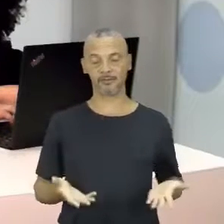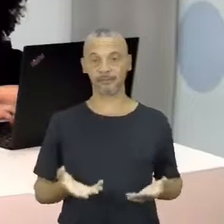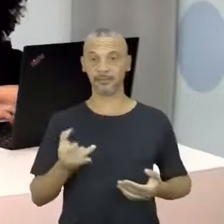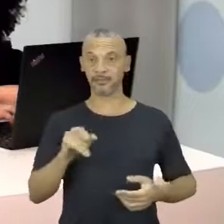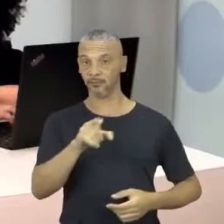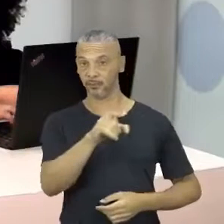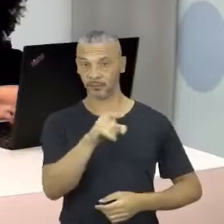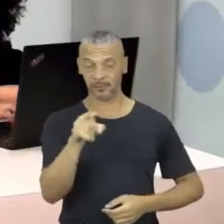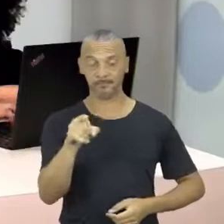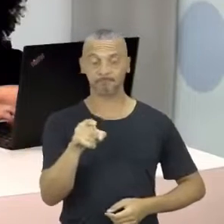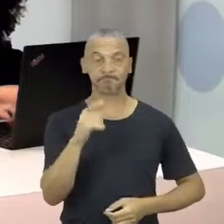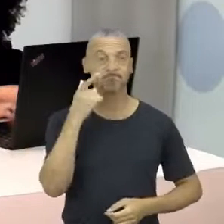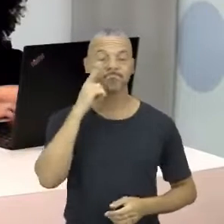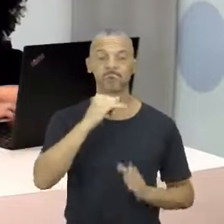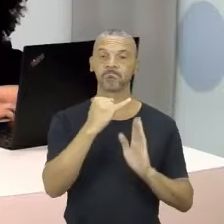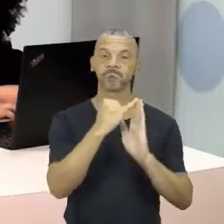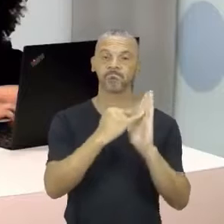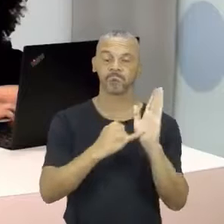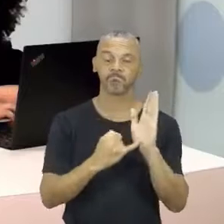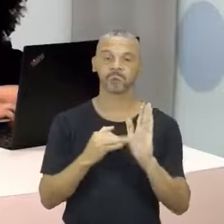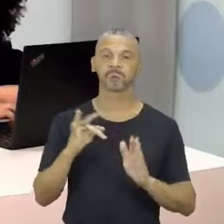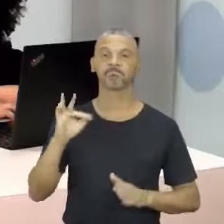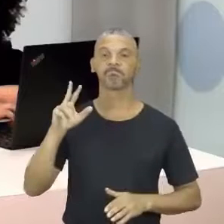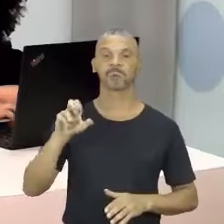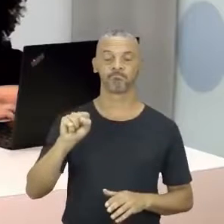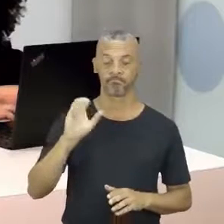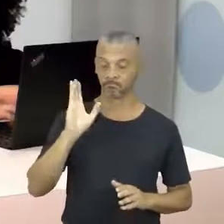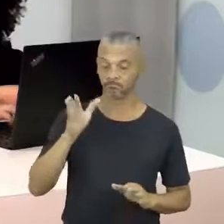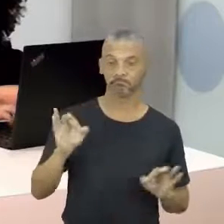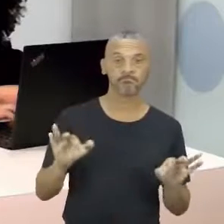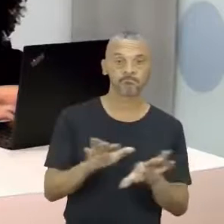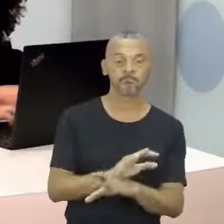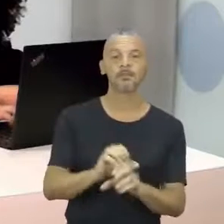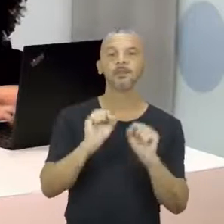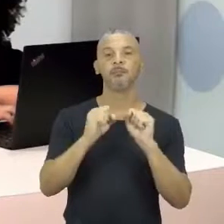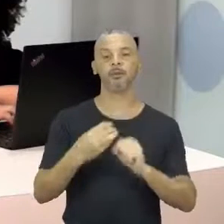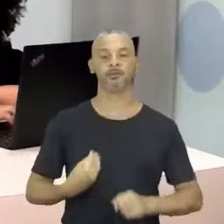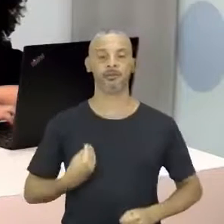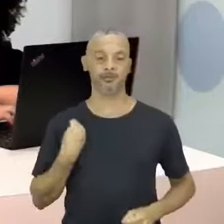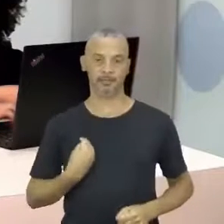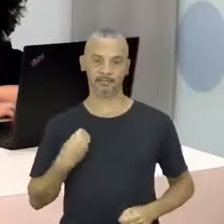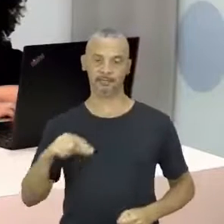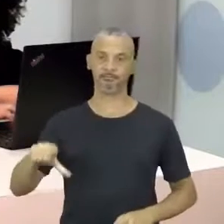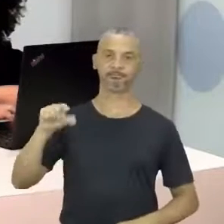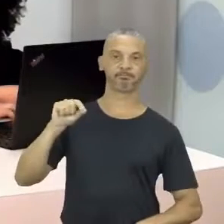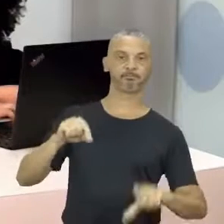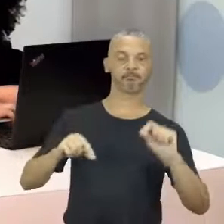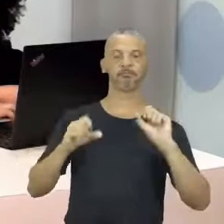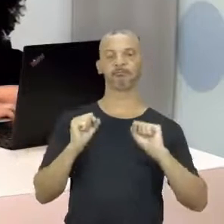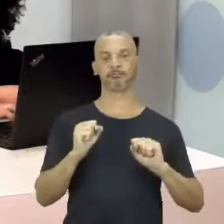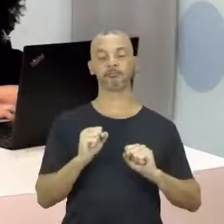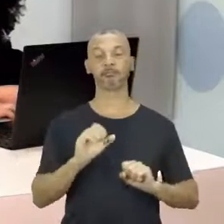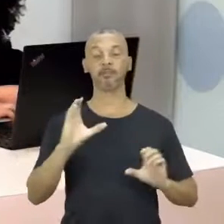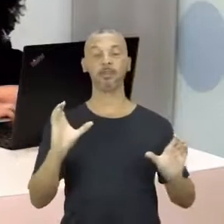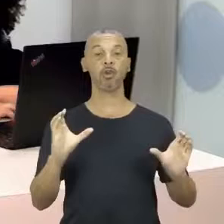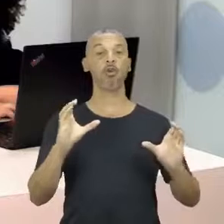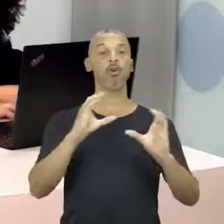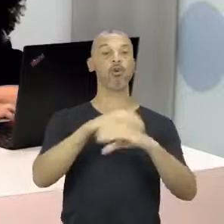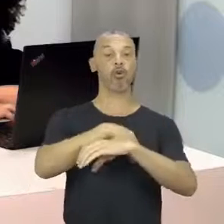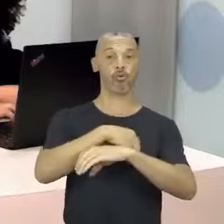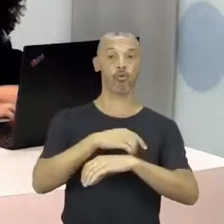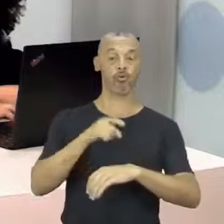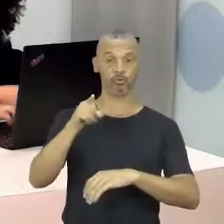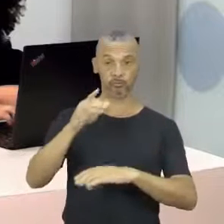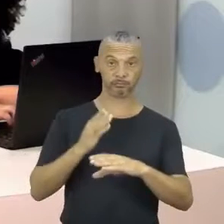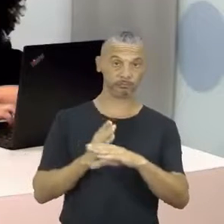você fez a inscrição da VUNESP, você é um inscrito, você pode participar do processo seletivo. E o concurso que você concorreu